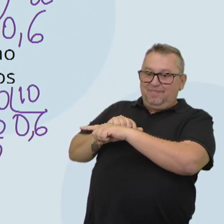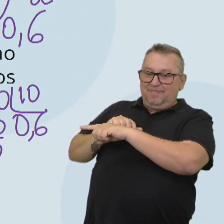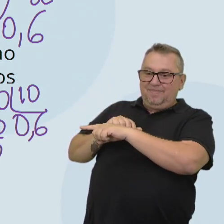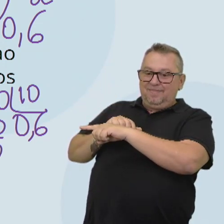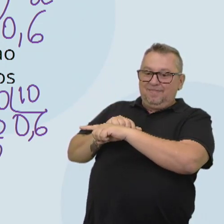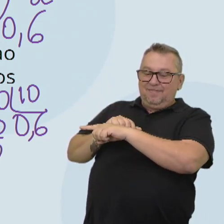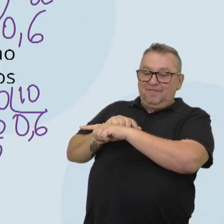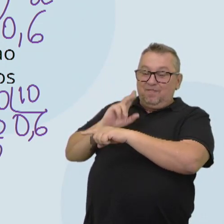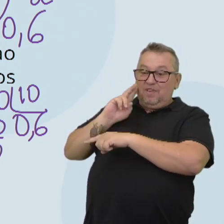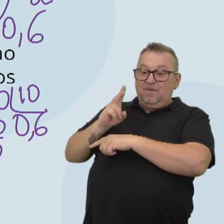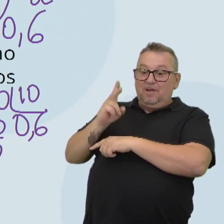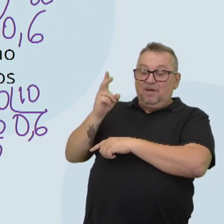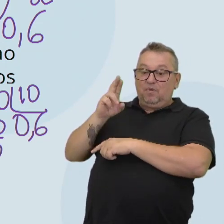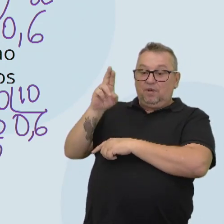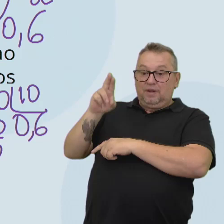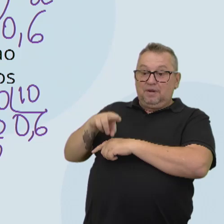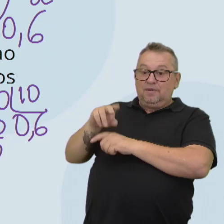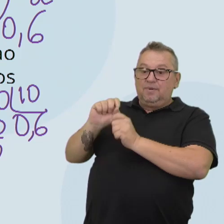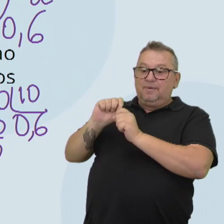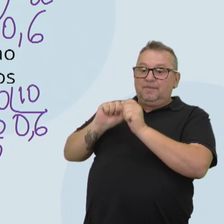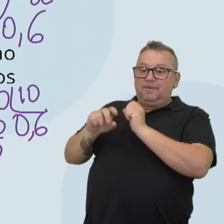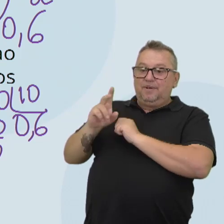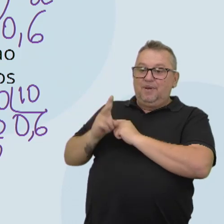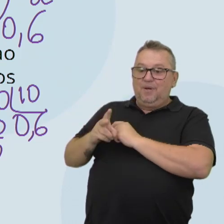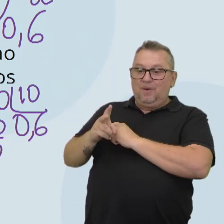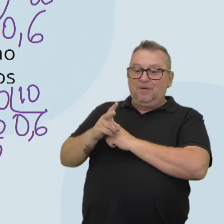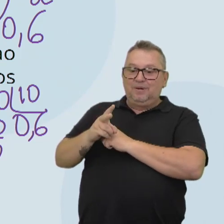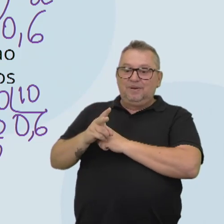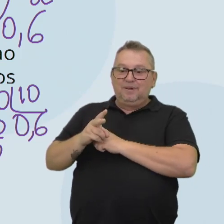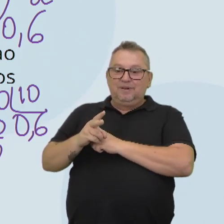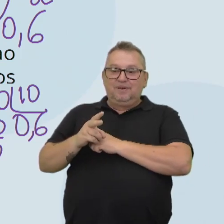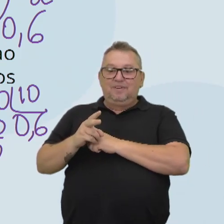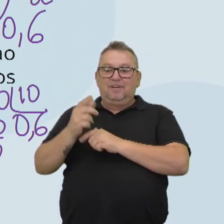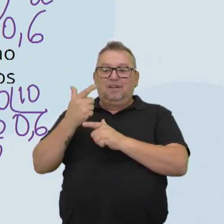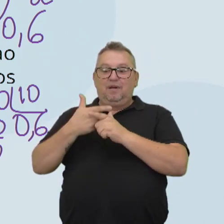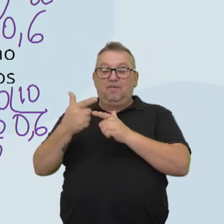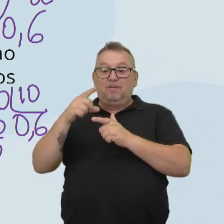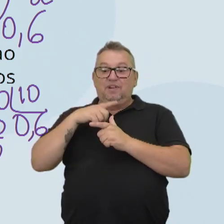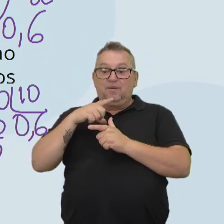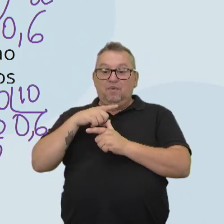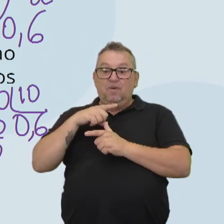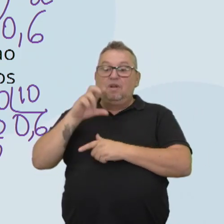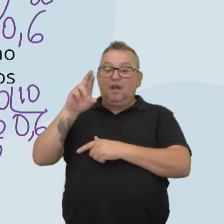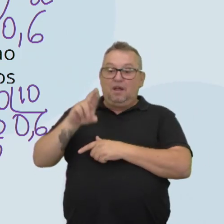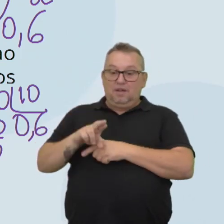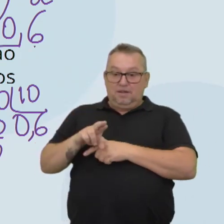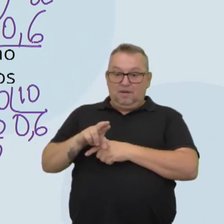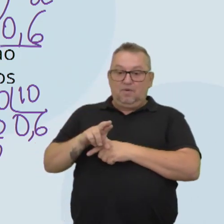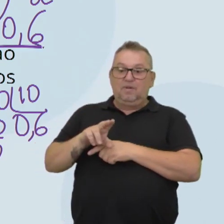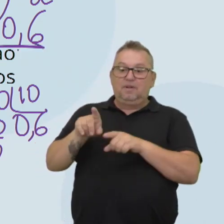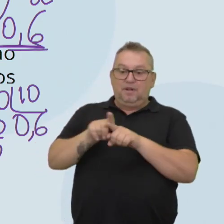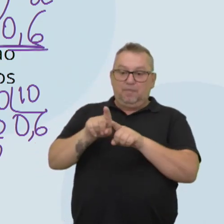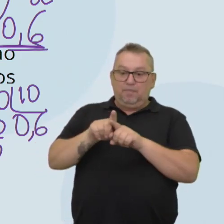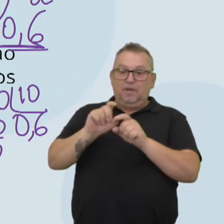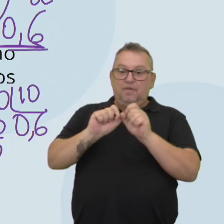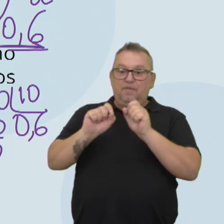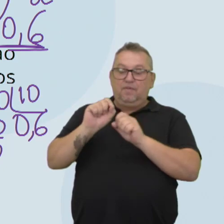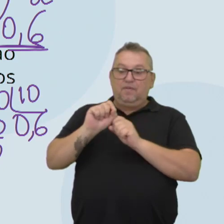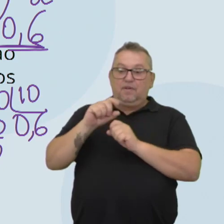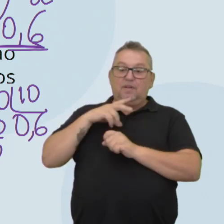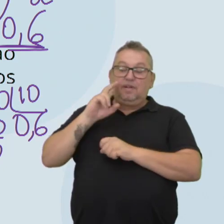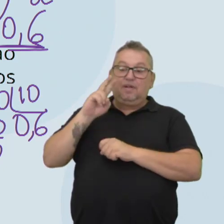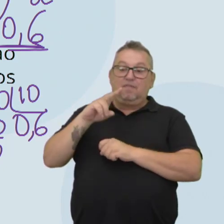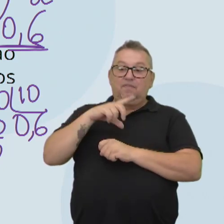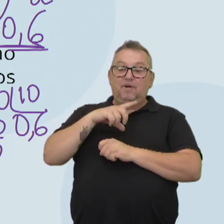razões aí que apareceram foram constantes à divisão. Então, quando a razão, né, a divisão, né, for igual, então a gente